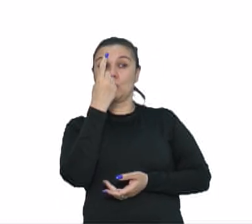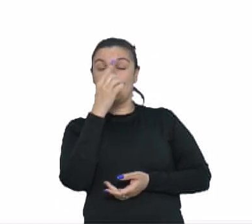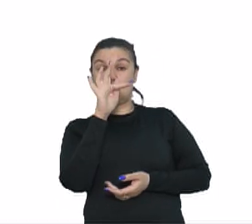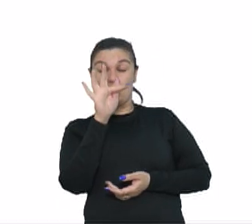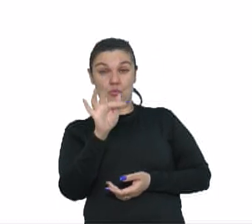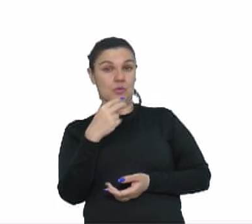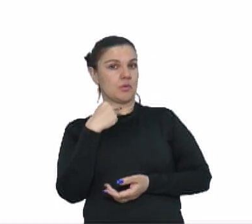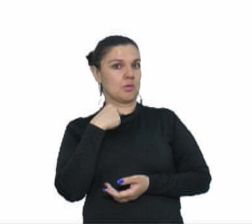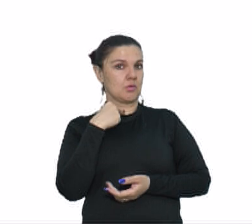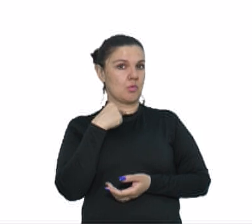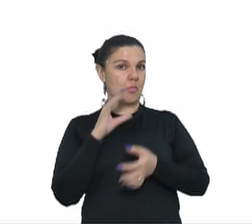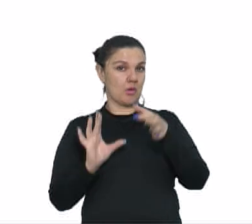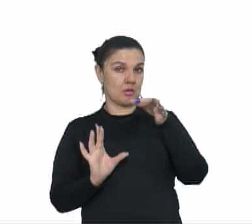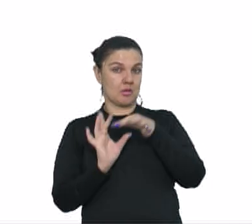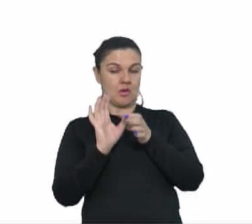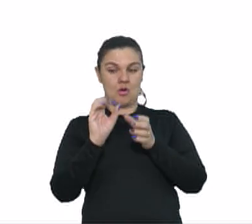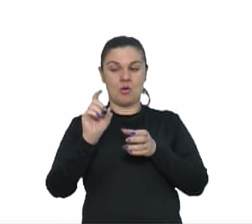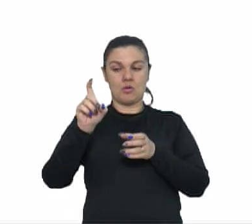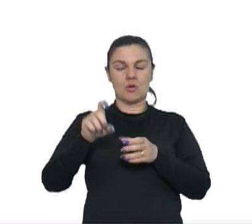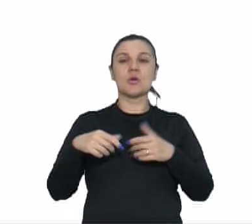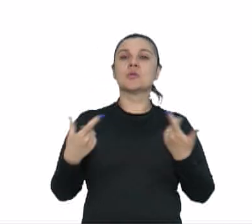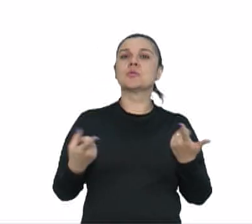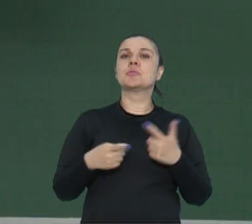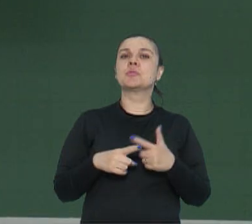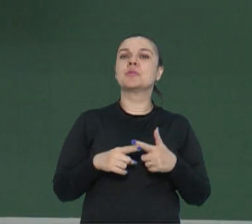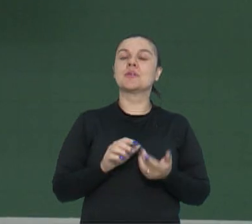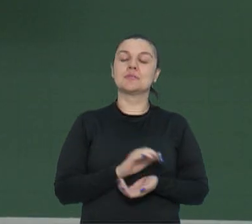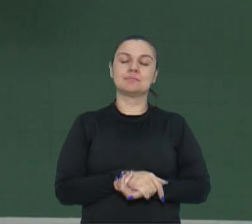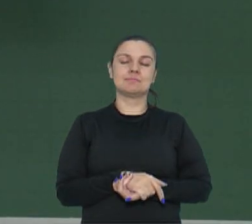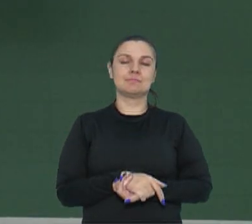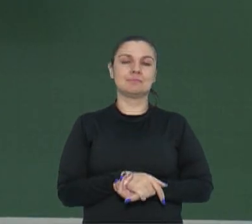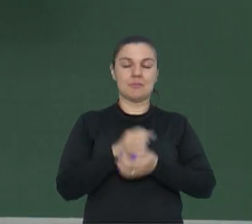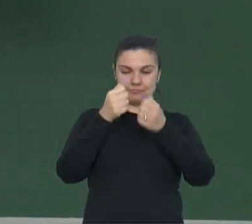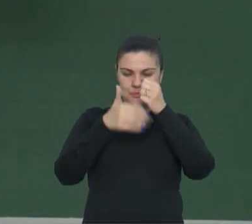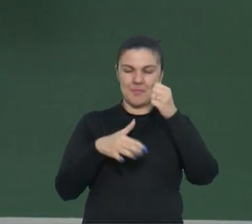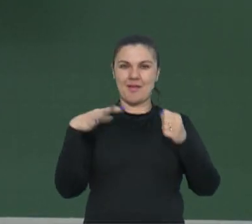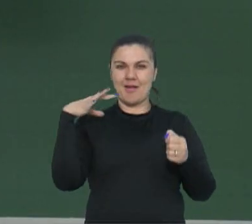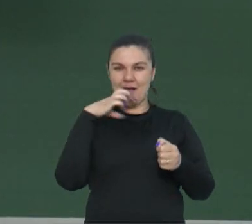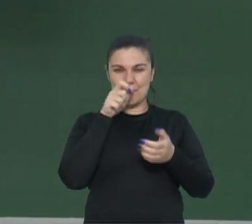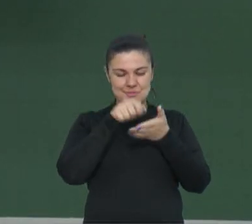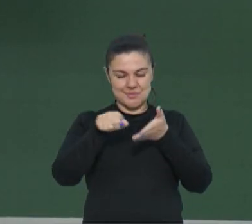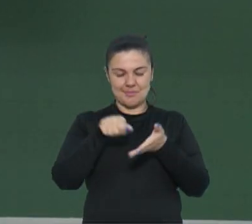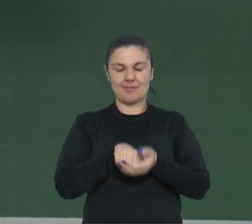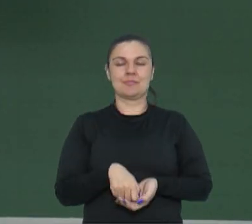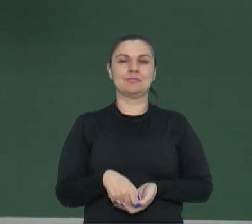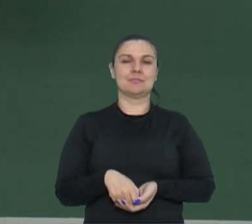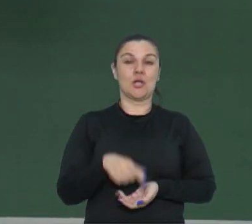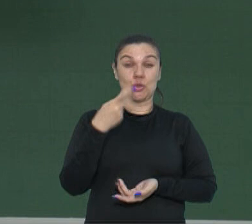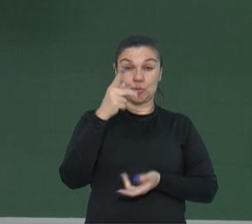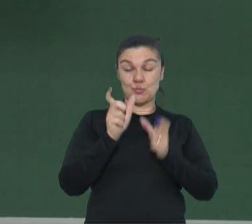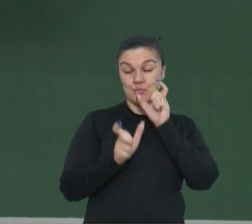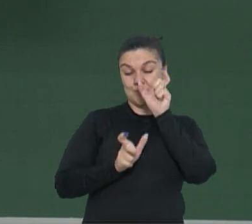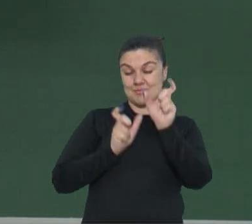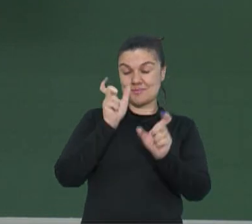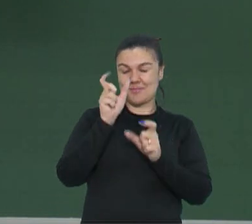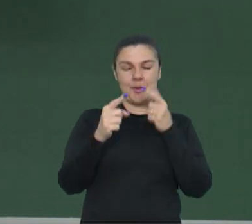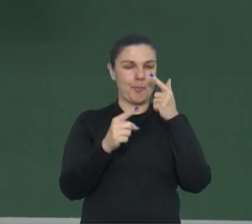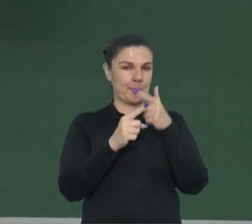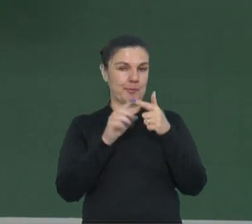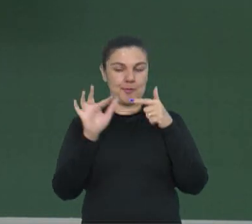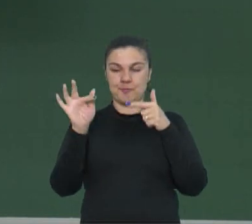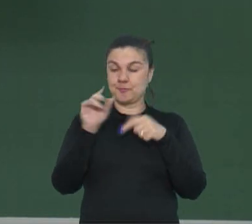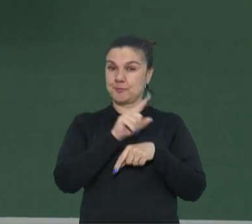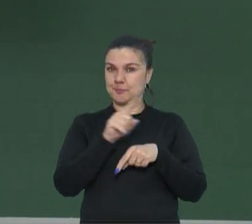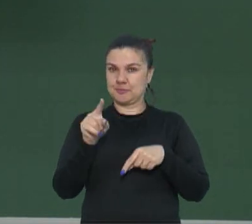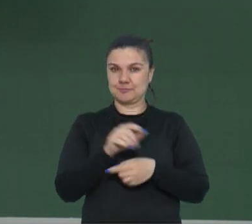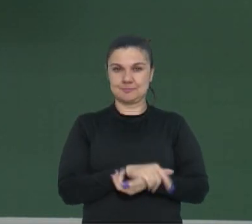flúor não forma óxidos. Qual o motivo? Questão discursiva. Escreva com as suas palavras por que o flúor não